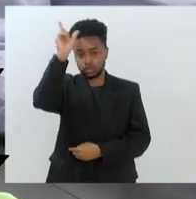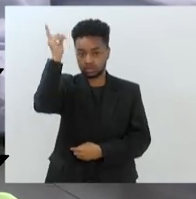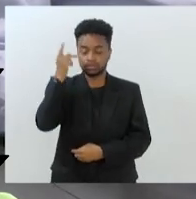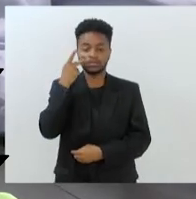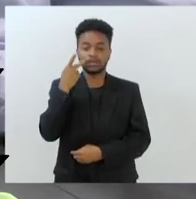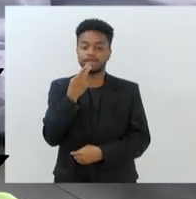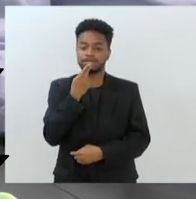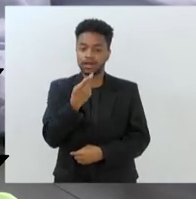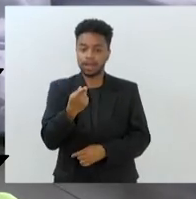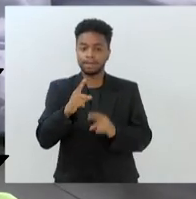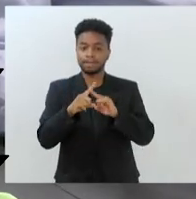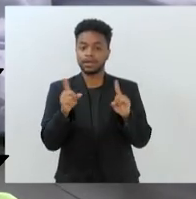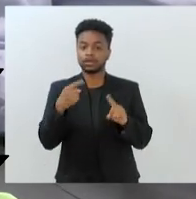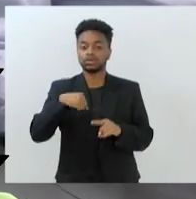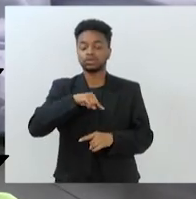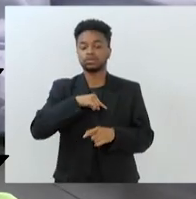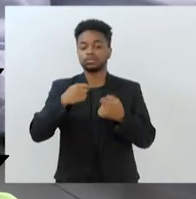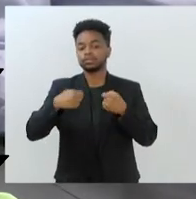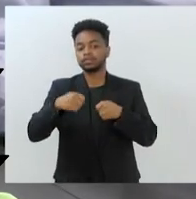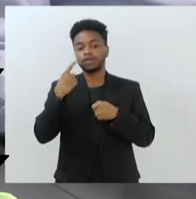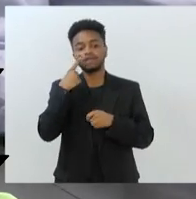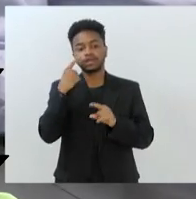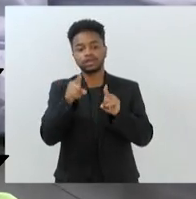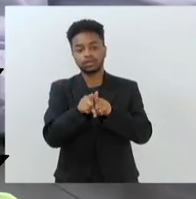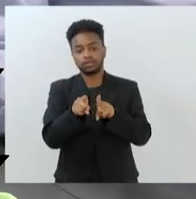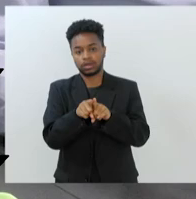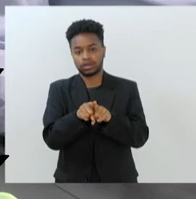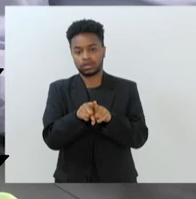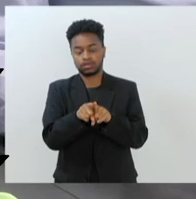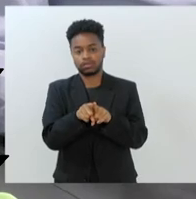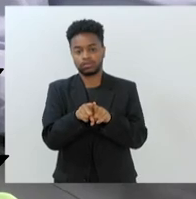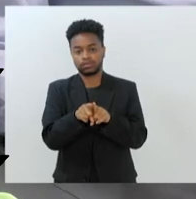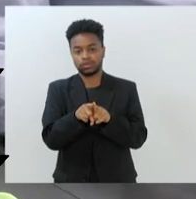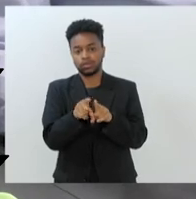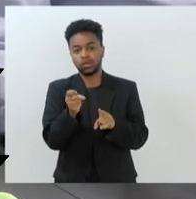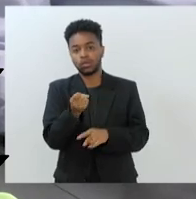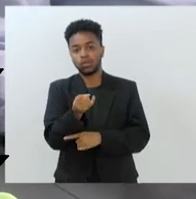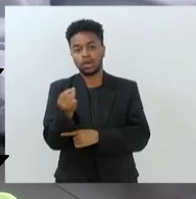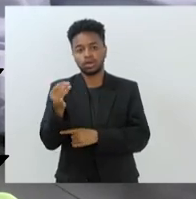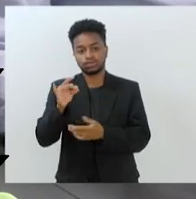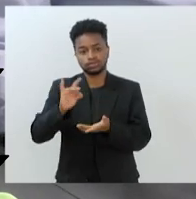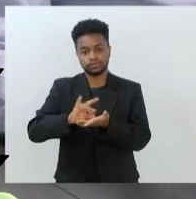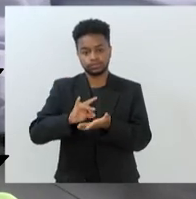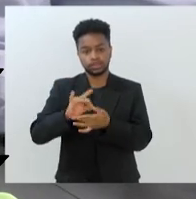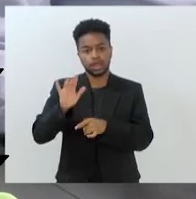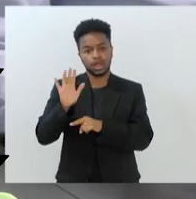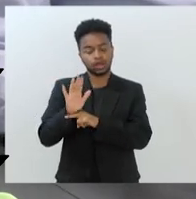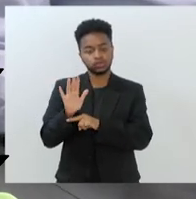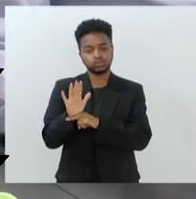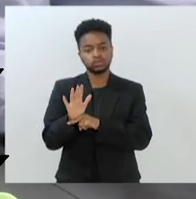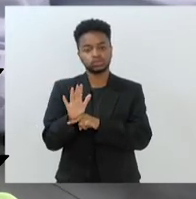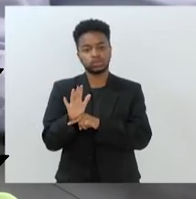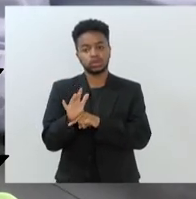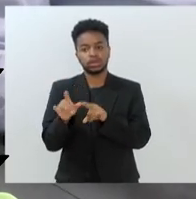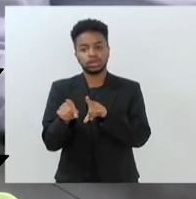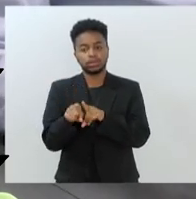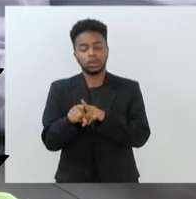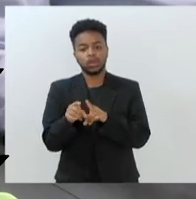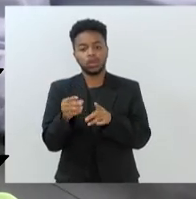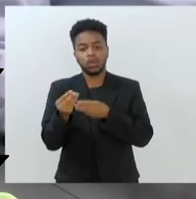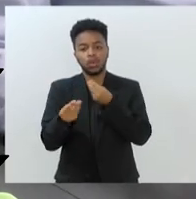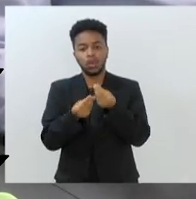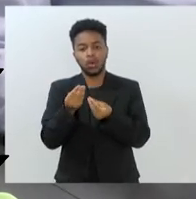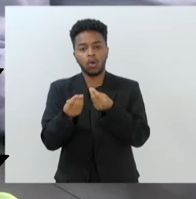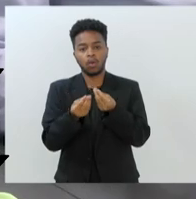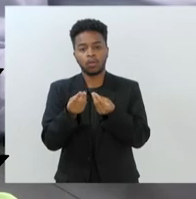gente também tem que ver o quanto essa contribuição, o tamanho dela,